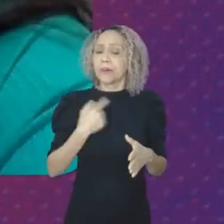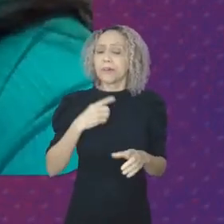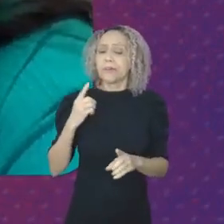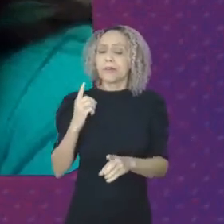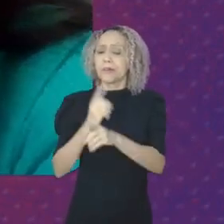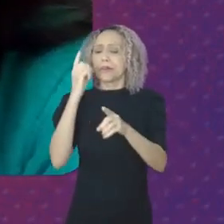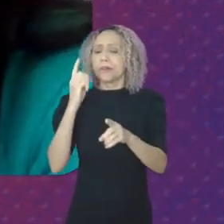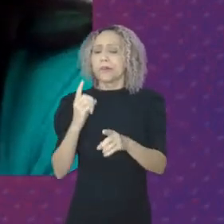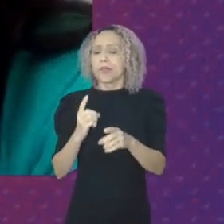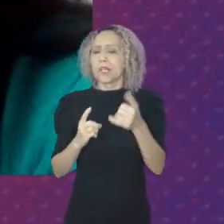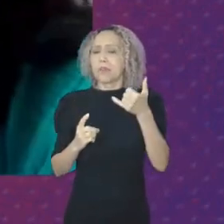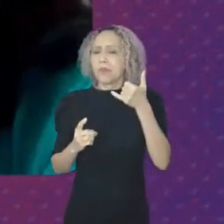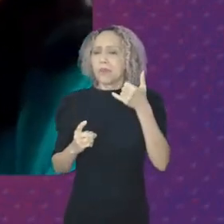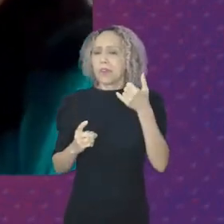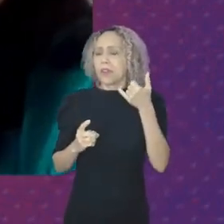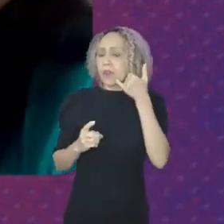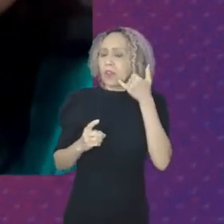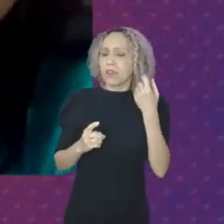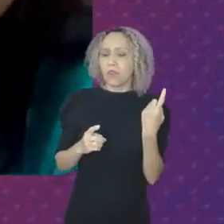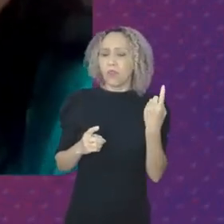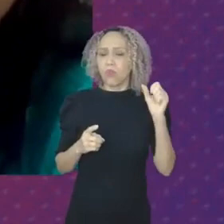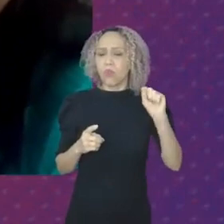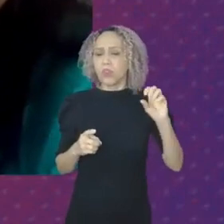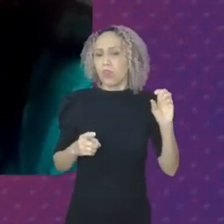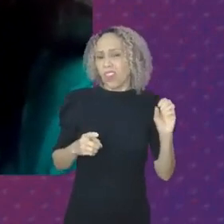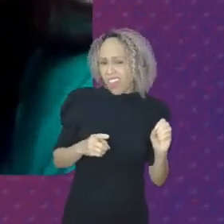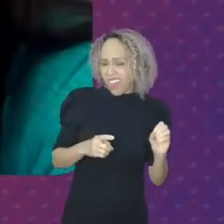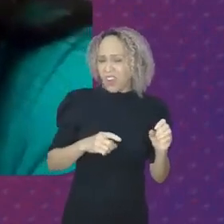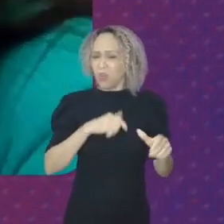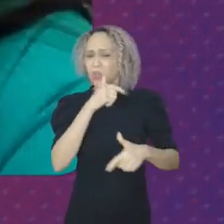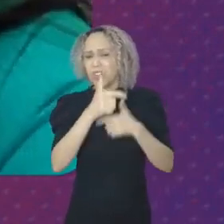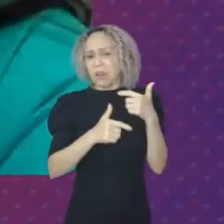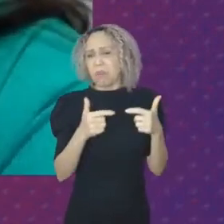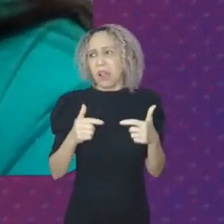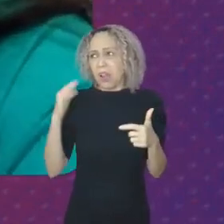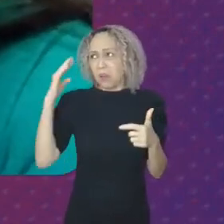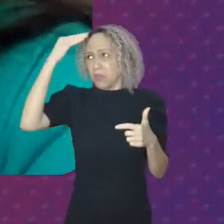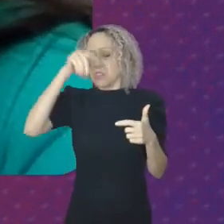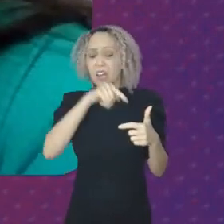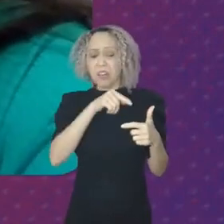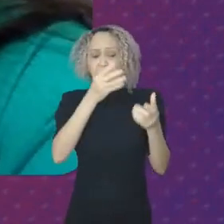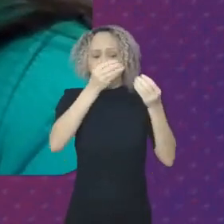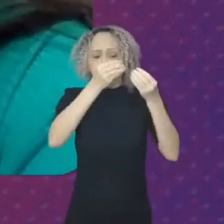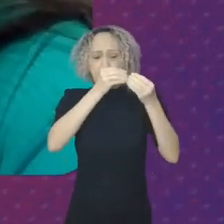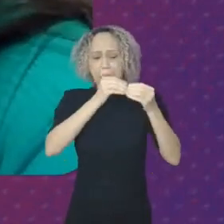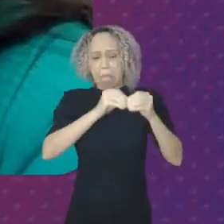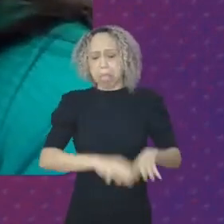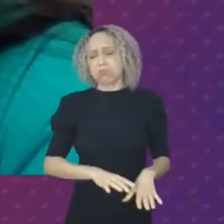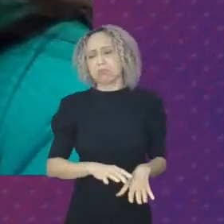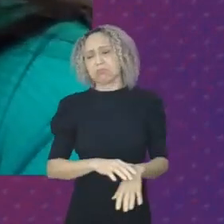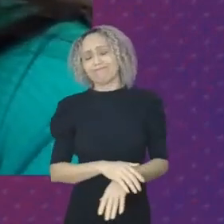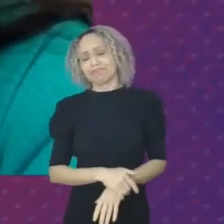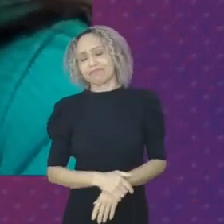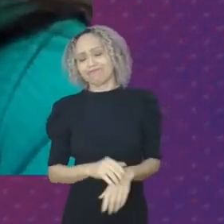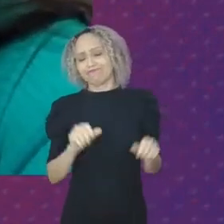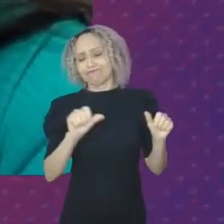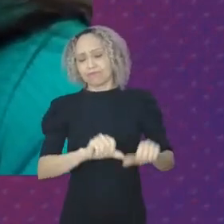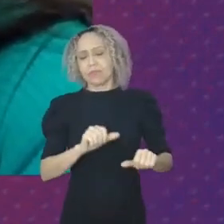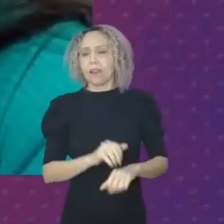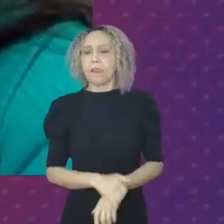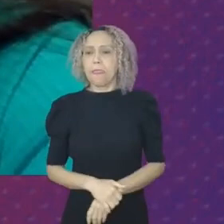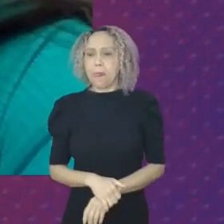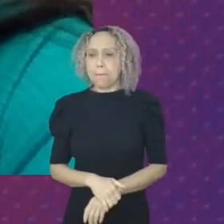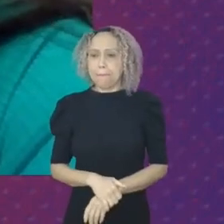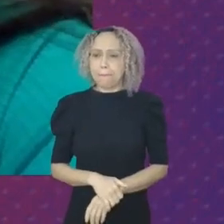ministra Cida Gonçalves tem sido uma das prioridades da ministra, essa questão da reestruturação do